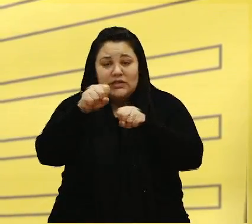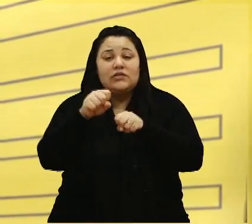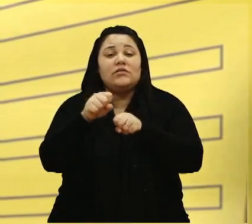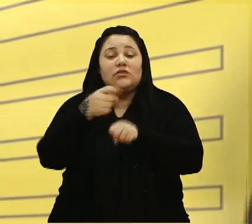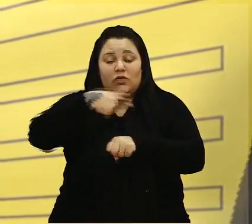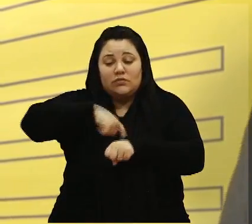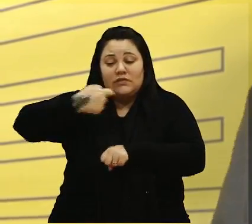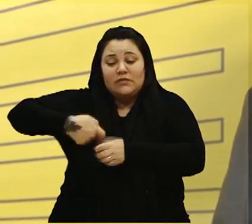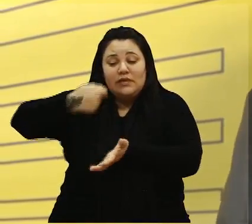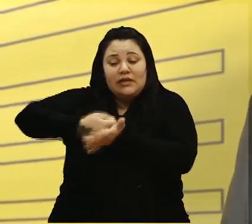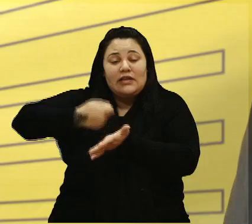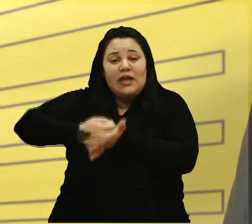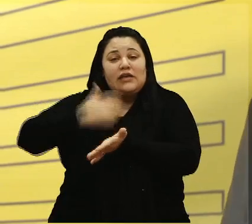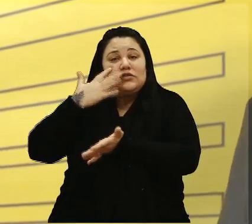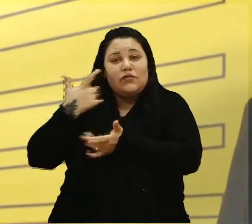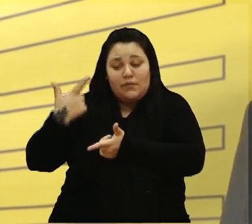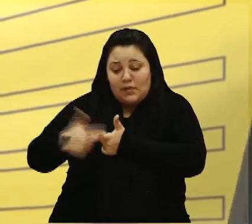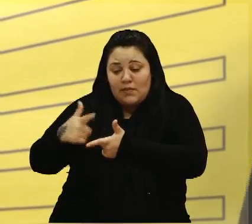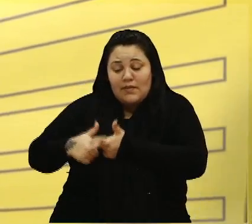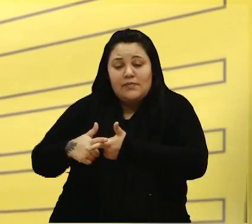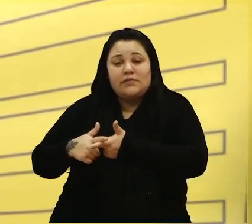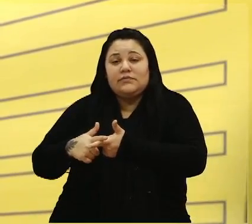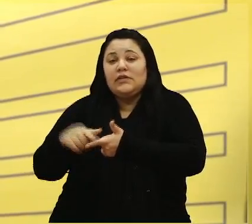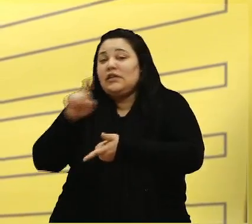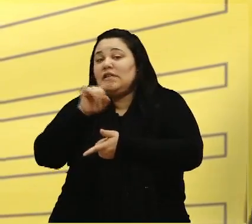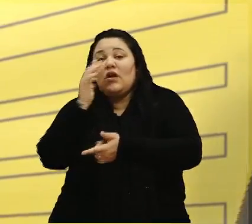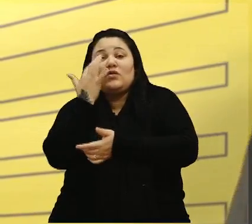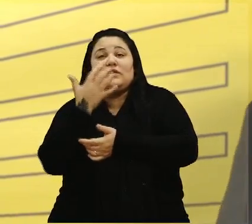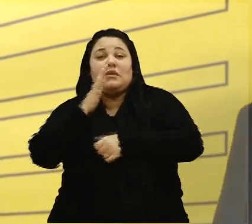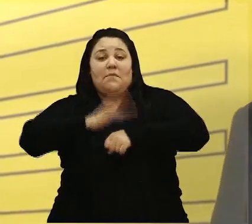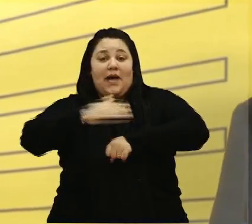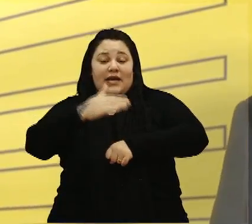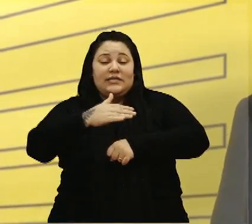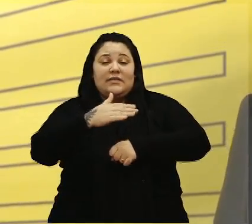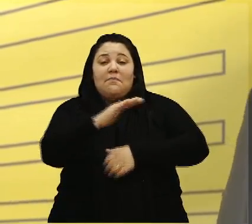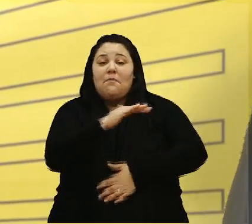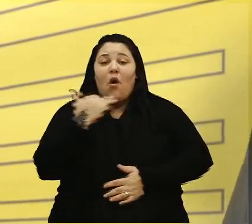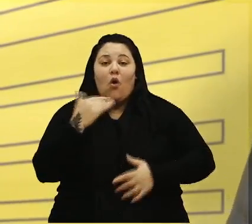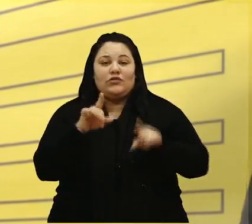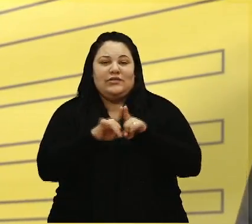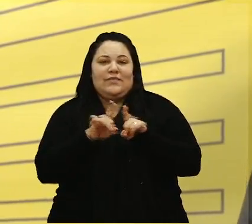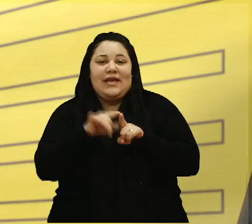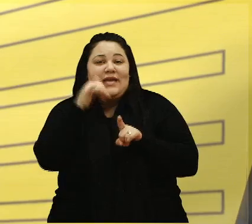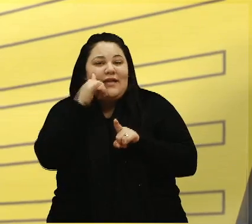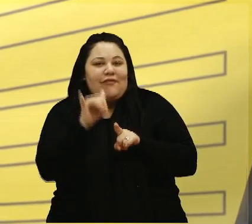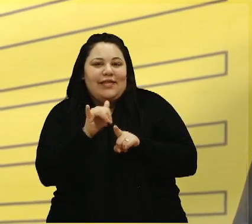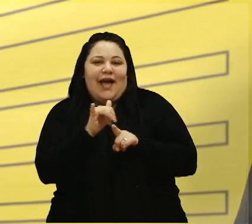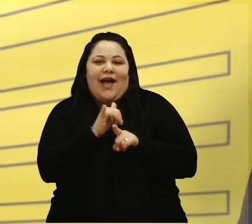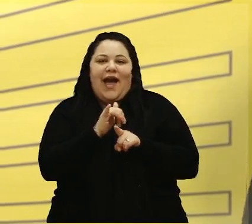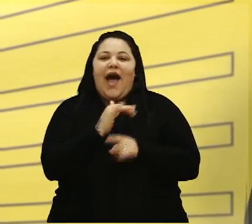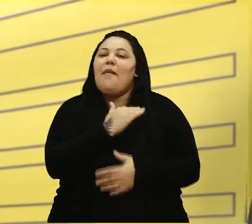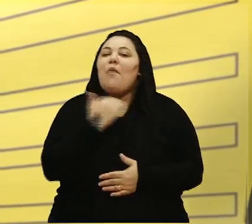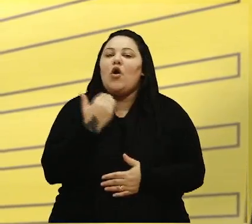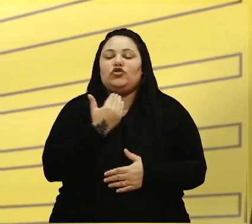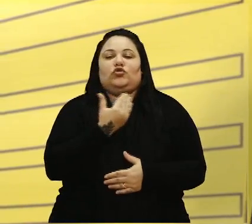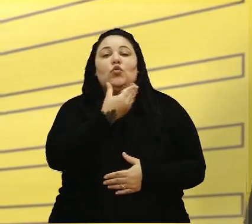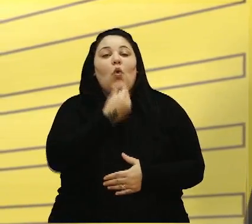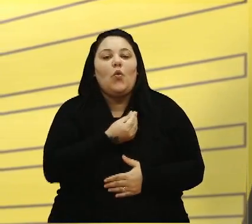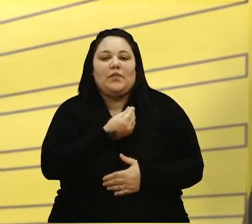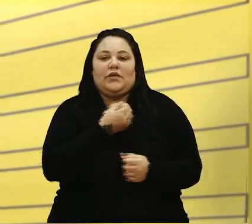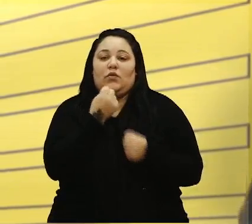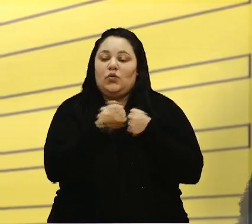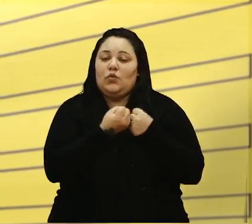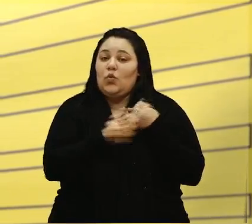problema. Resolver que não aconteçam mais feminicídios, né? Mas que não aconteçam também mortes de homens, né? Os homens, como eu disse,